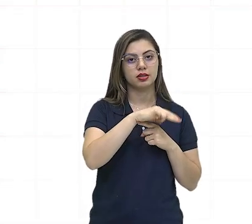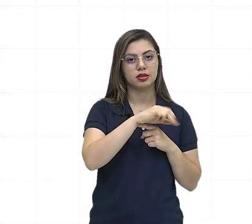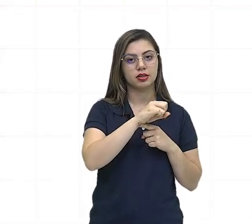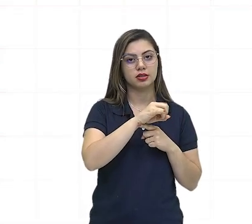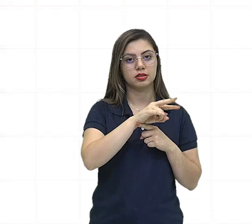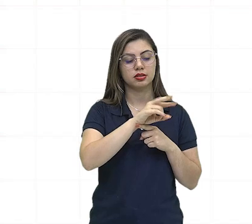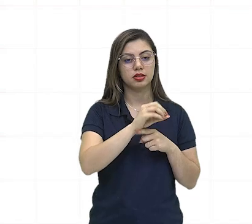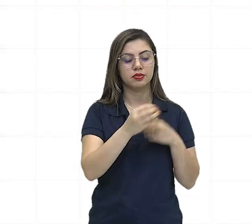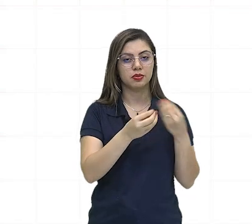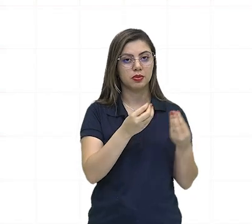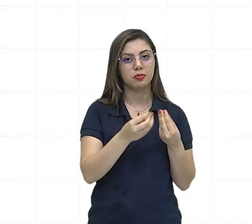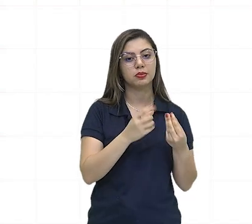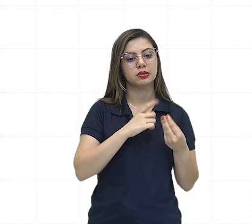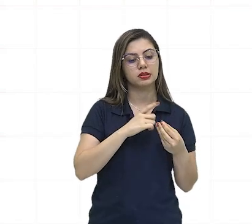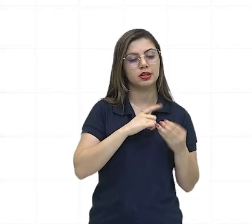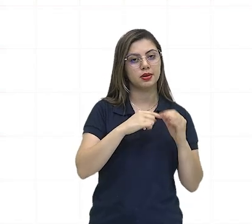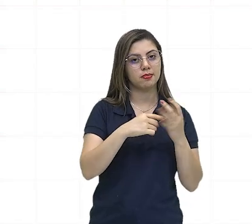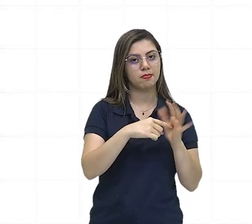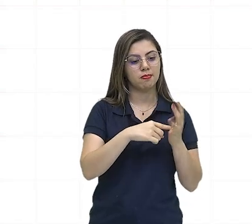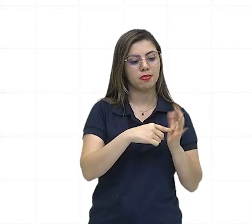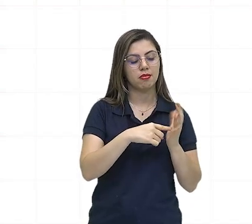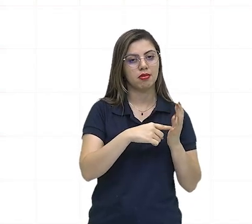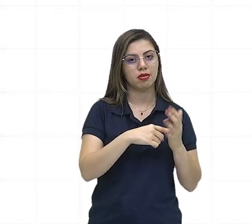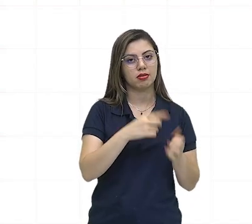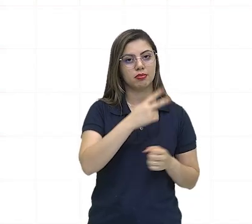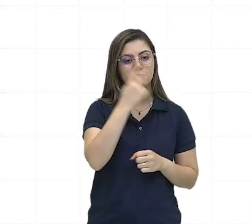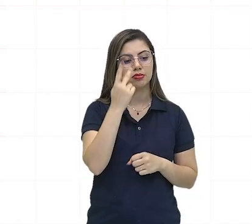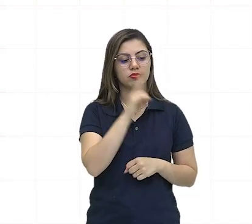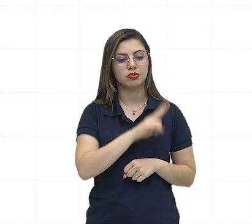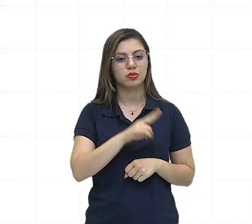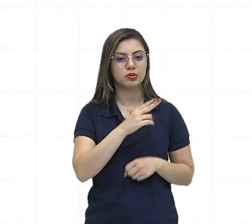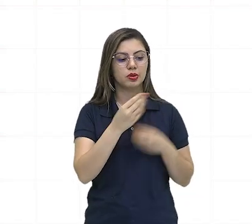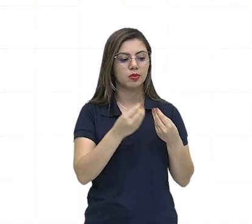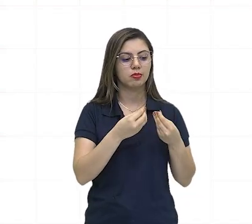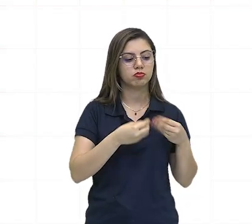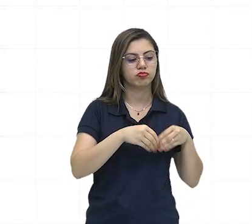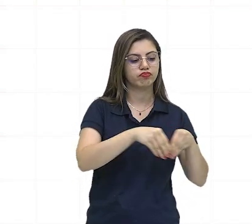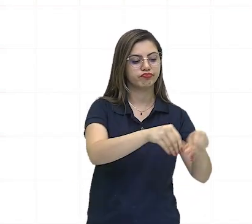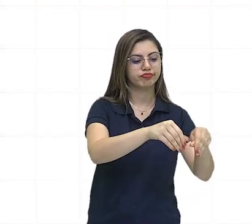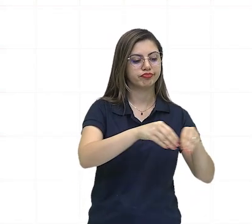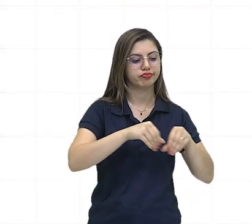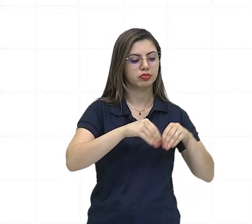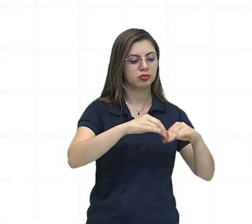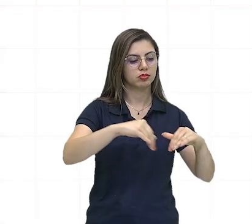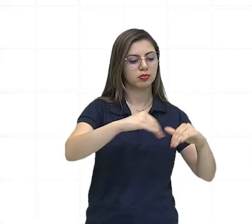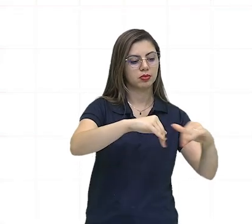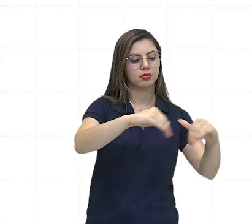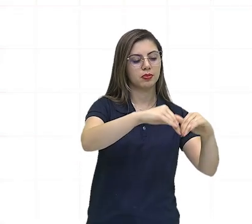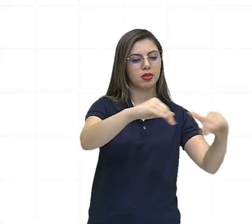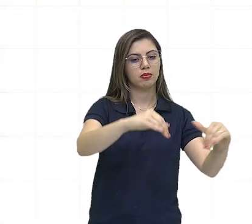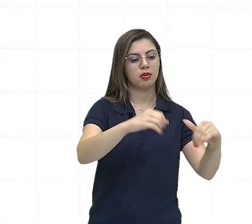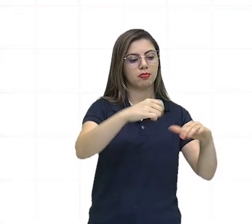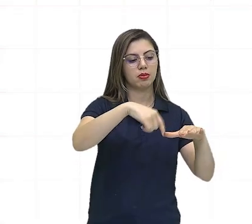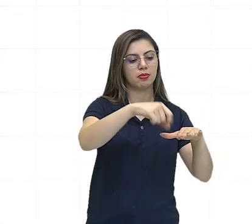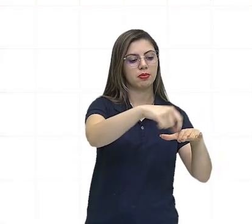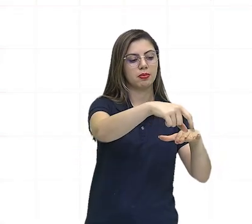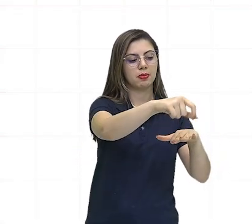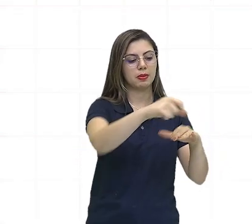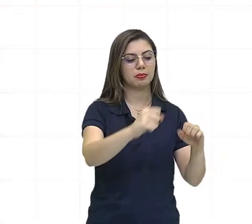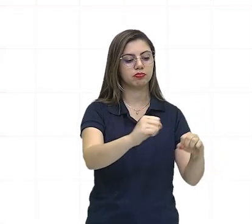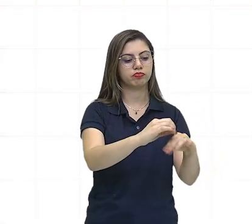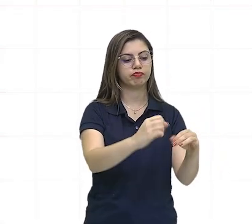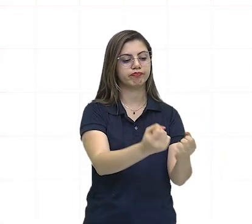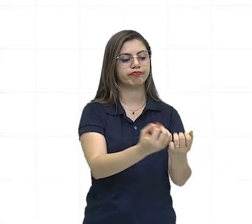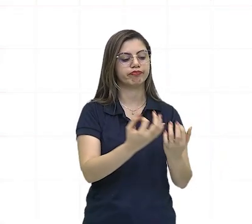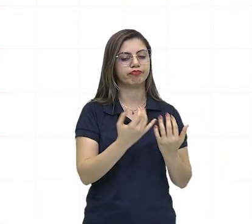o agricultor vai utilizar as máquinas no preparo do solo, no plantio dos vegetais e